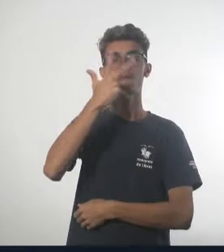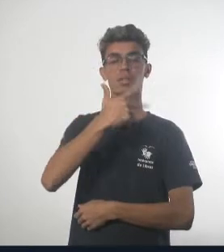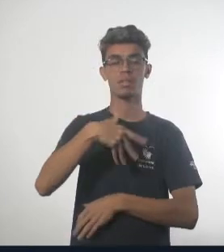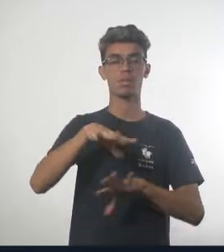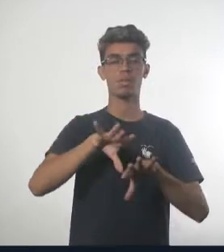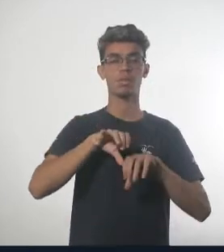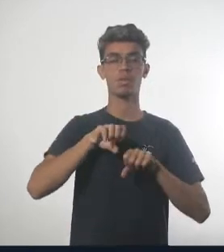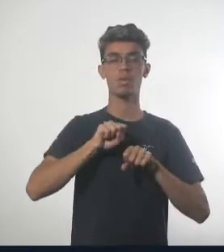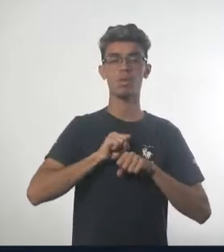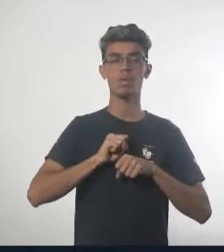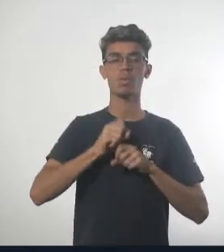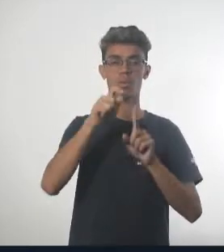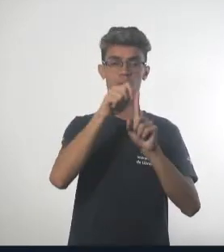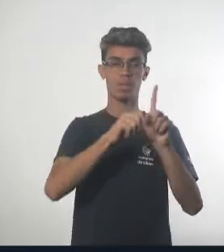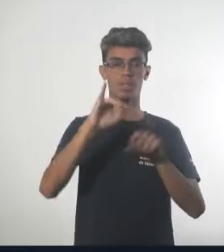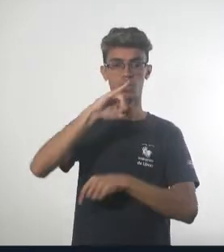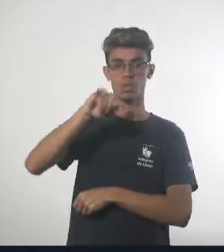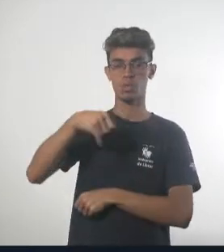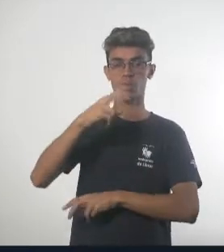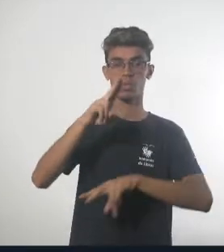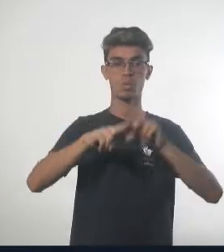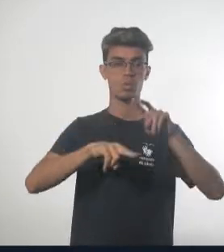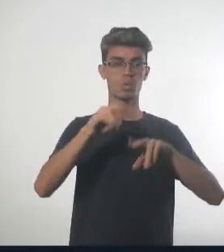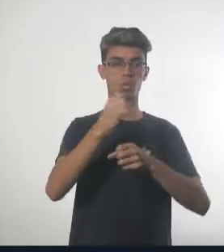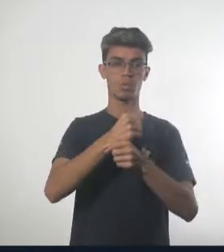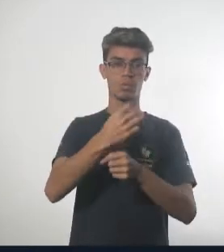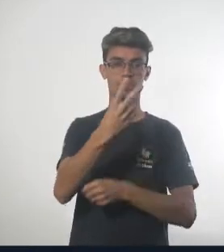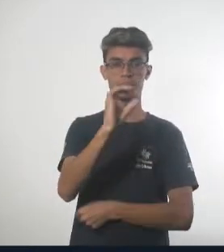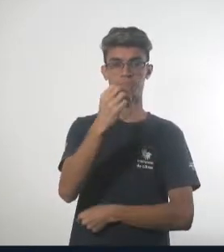desde o final de julho de 2021.